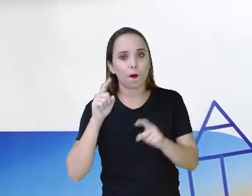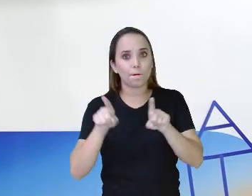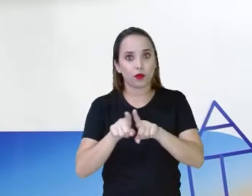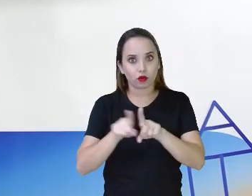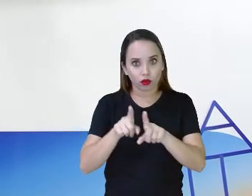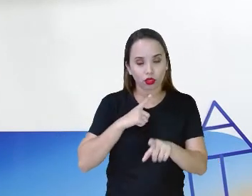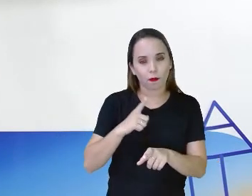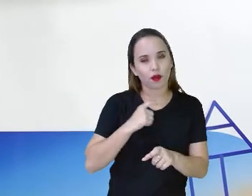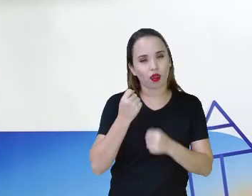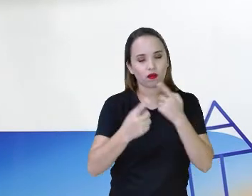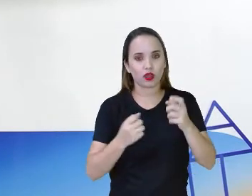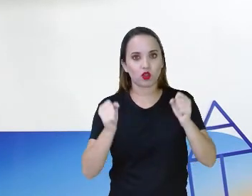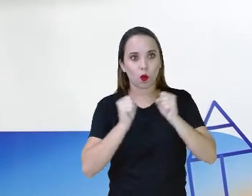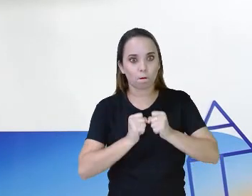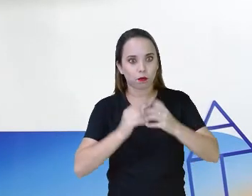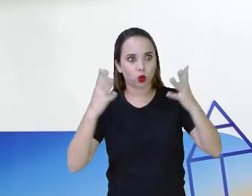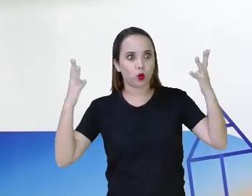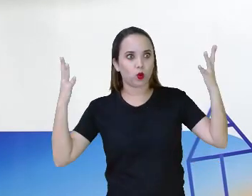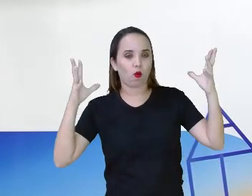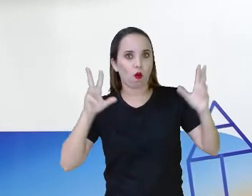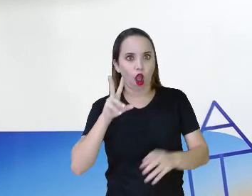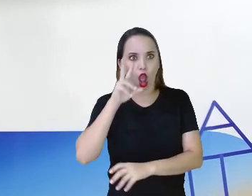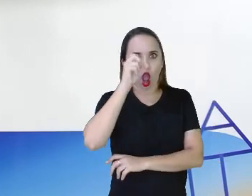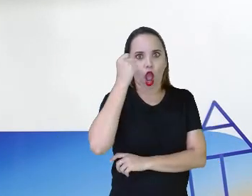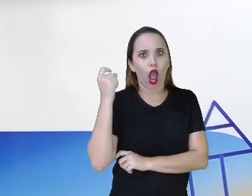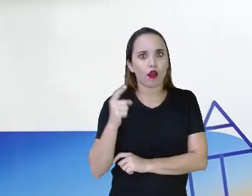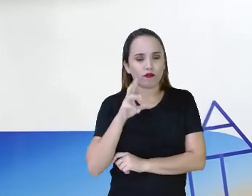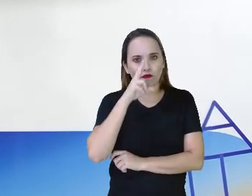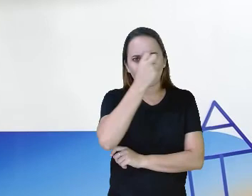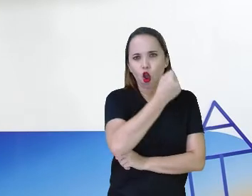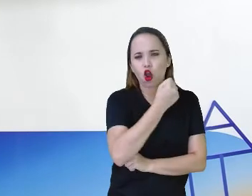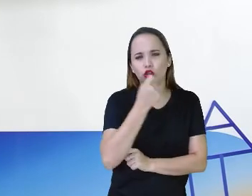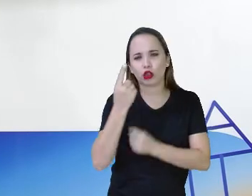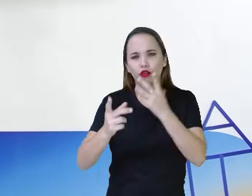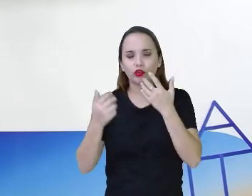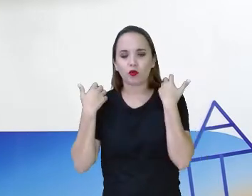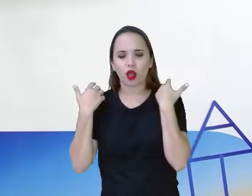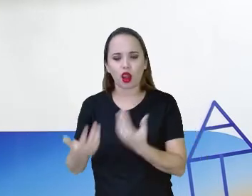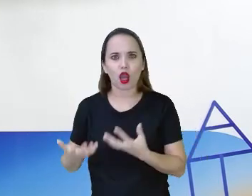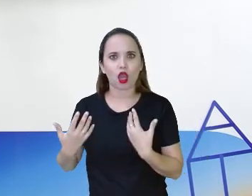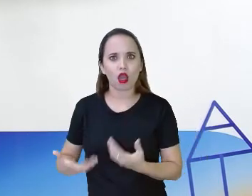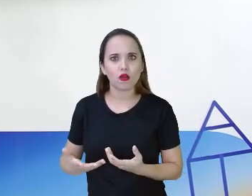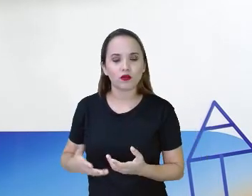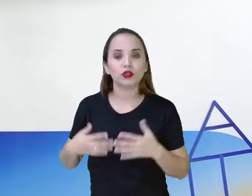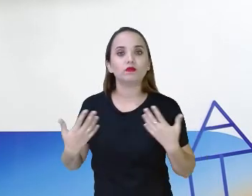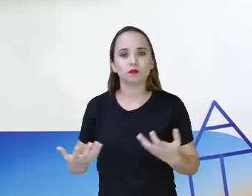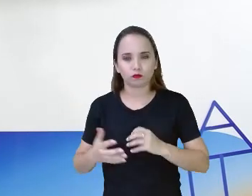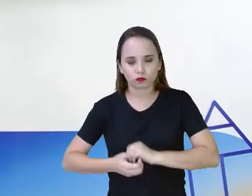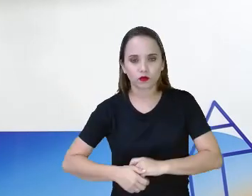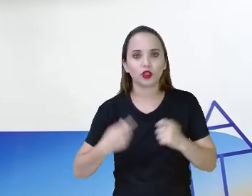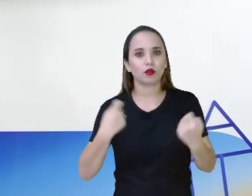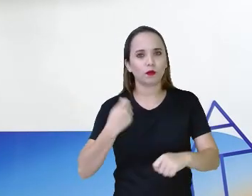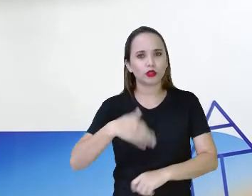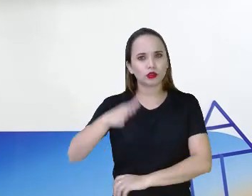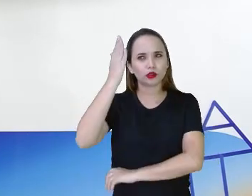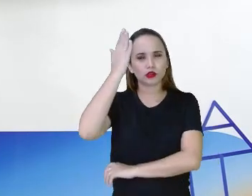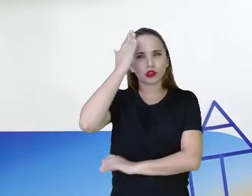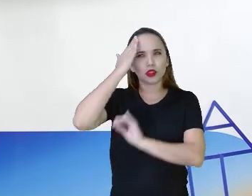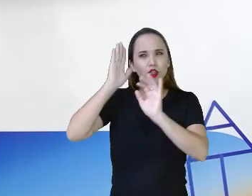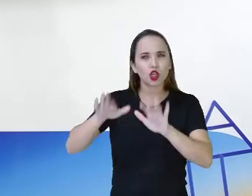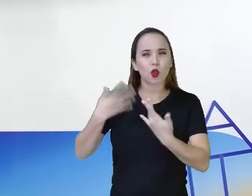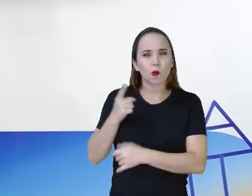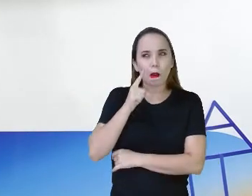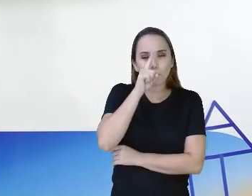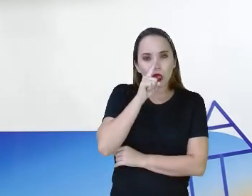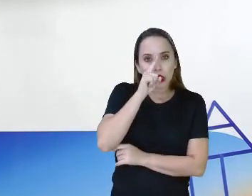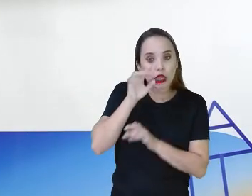mais alta, para ele poder também identificar o grau de perigo que aquele barulho vai